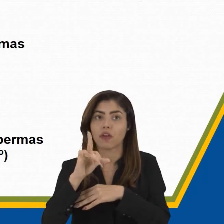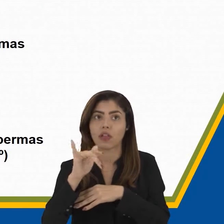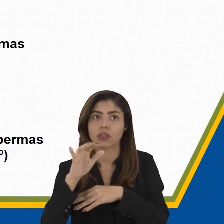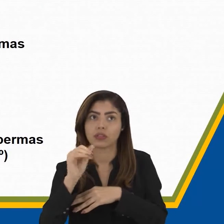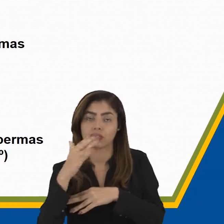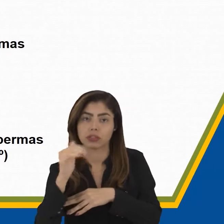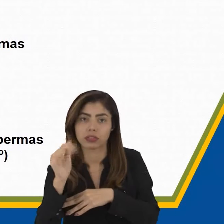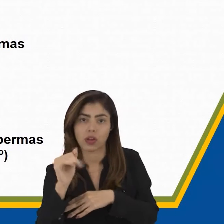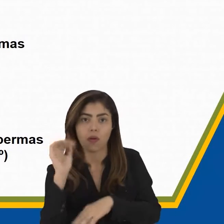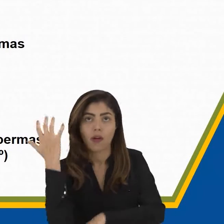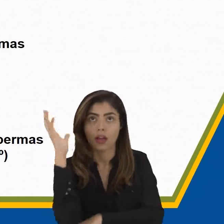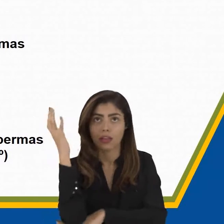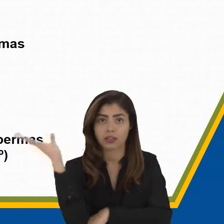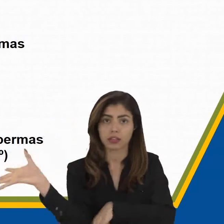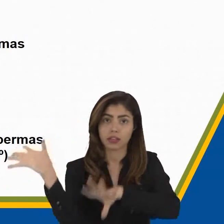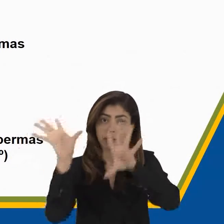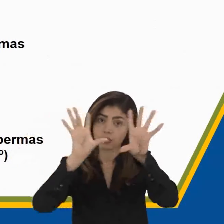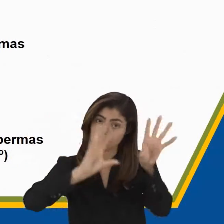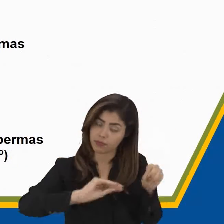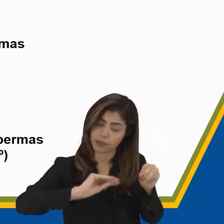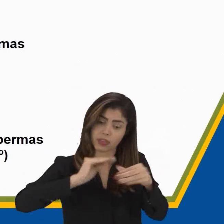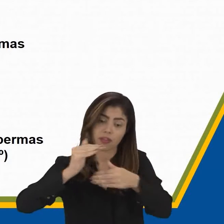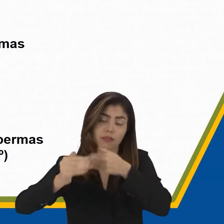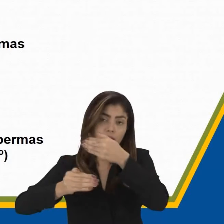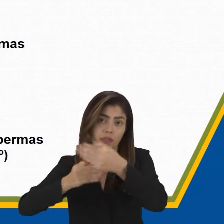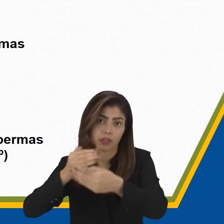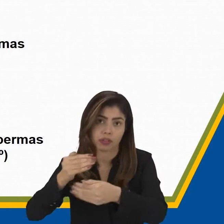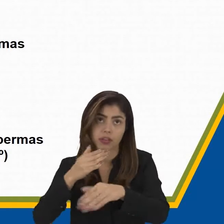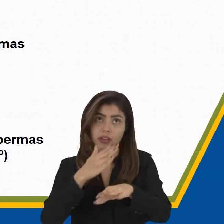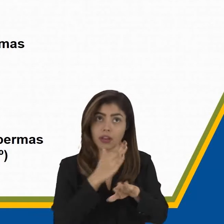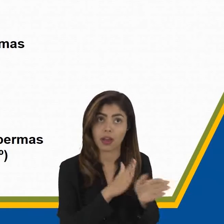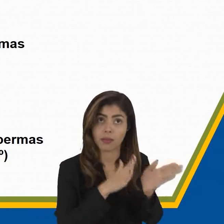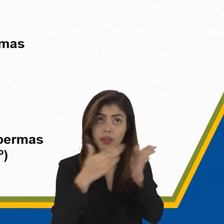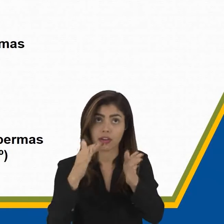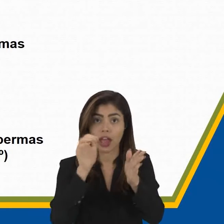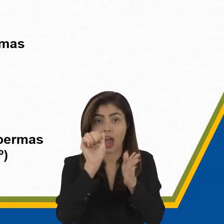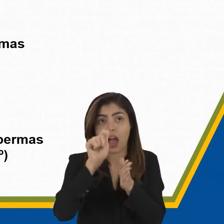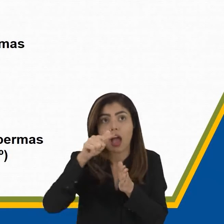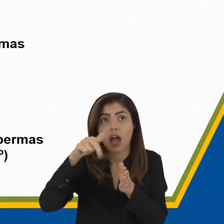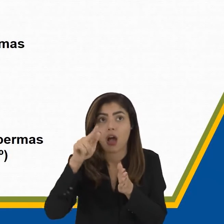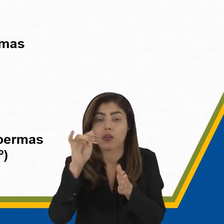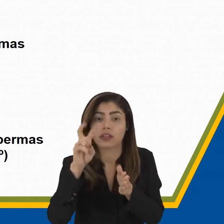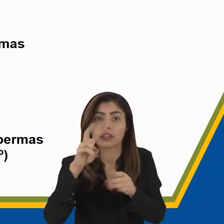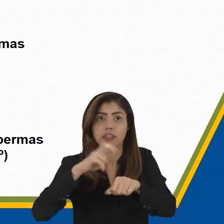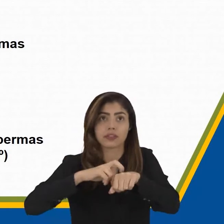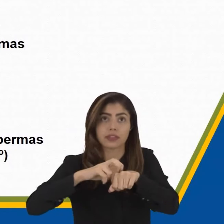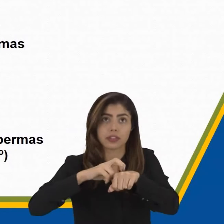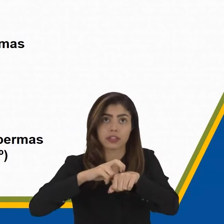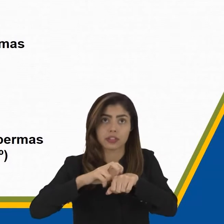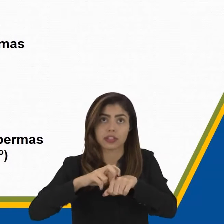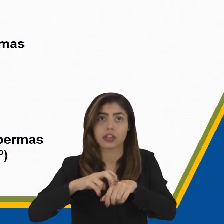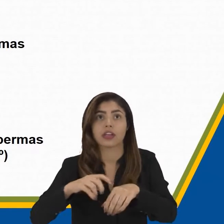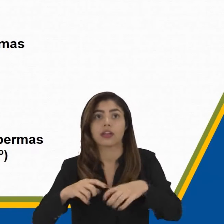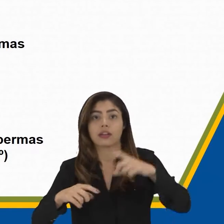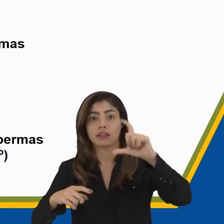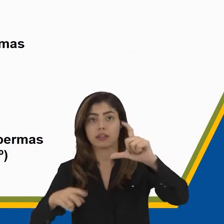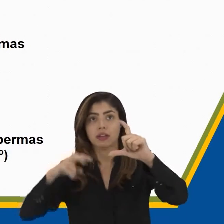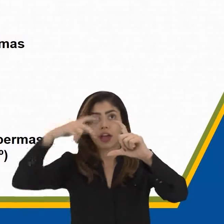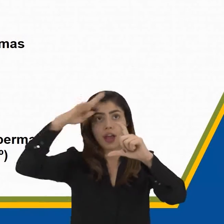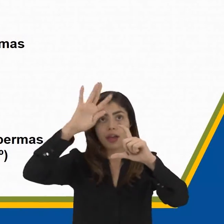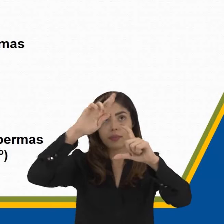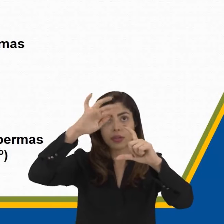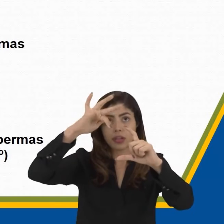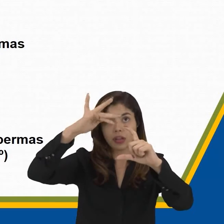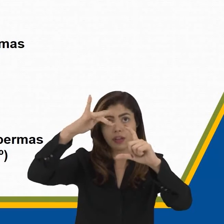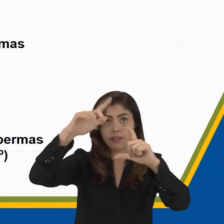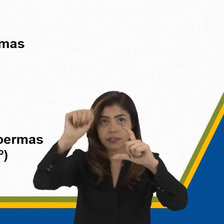as plantas, elas vieram, né, elas evoluíram a partir das algas verdes. Tanto que as briófitas compartilham várias